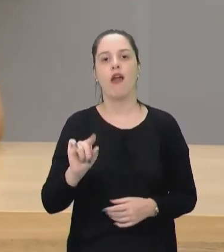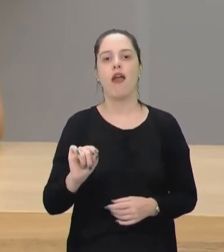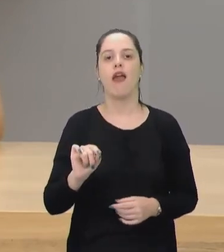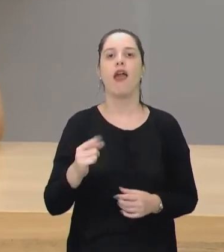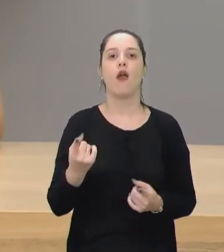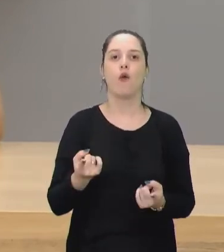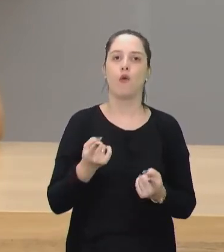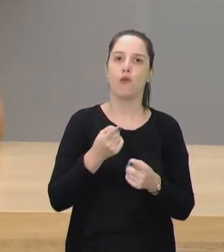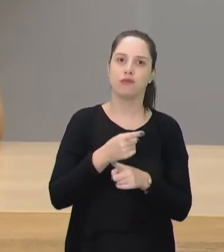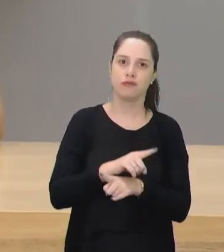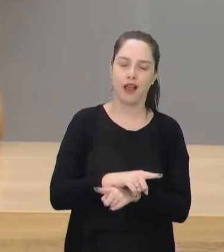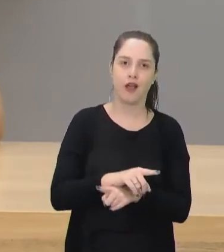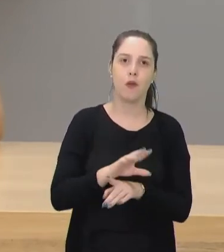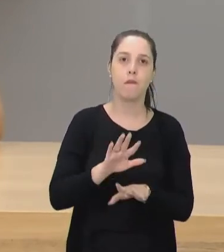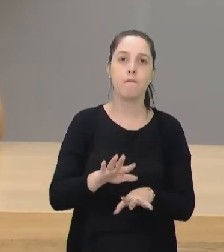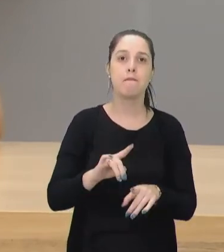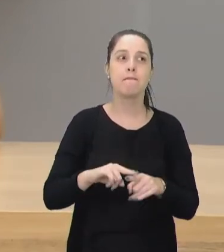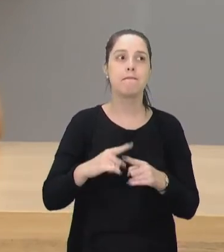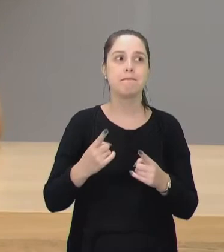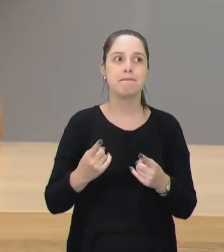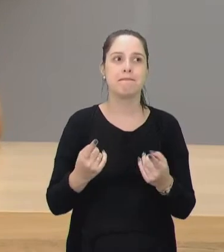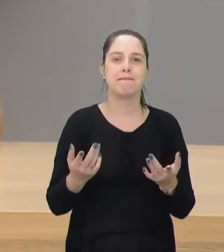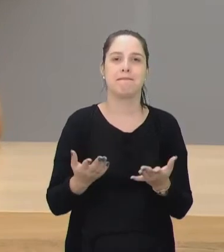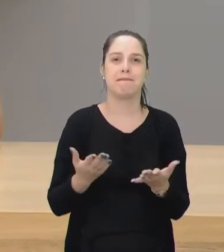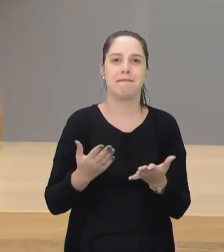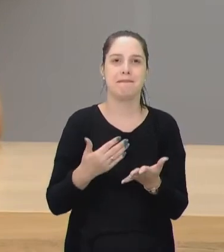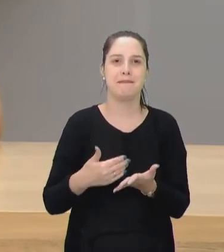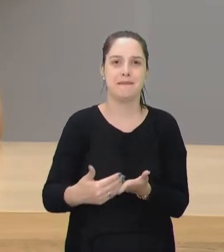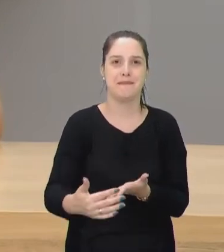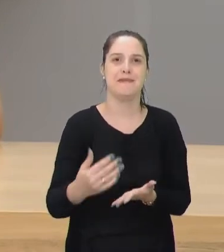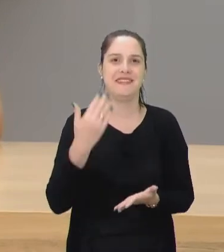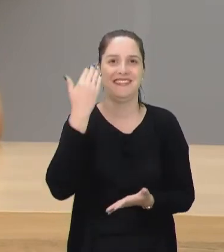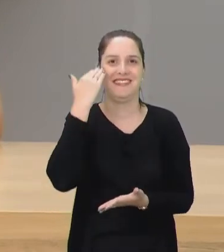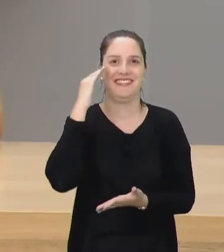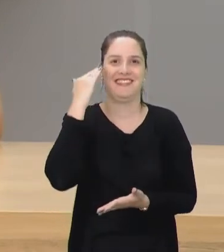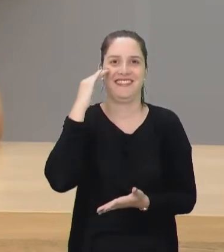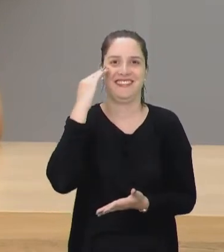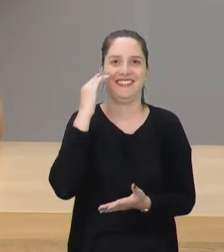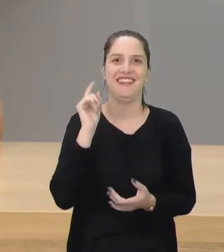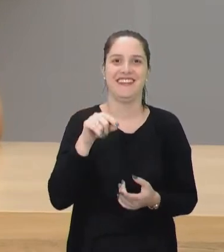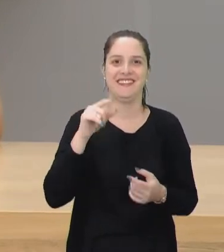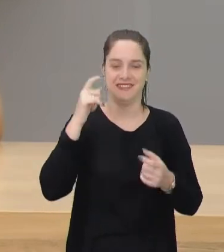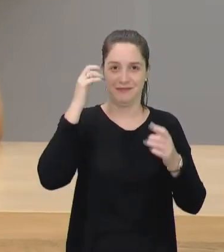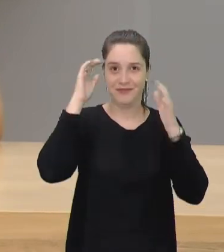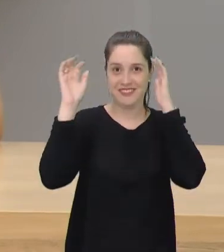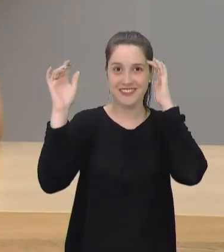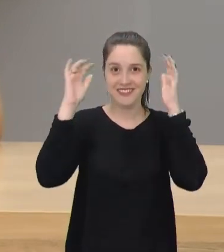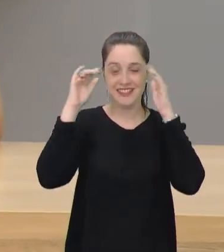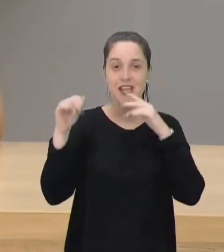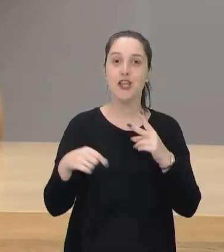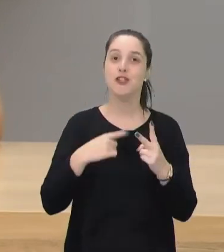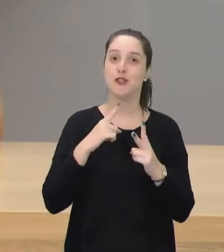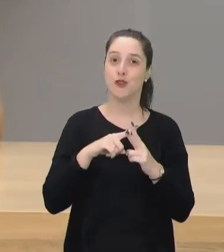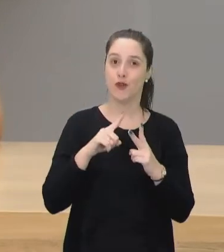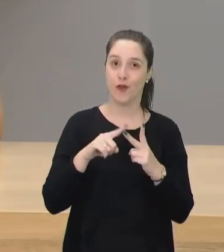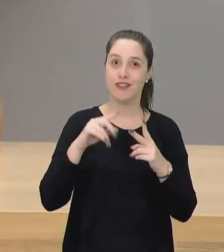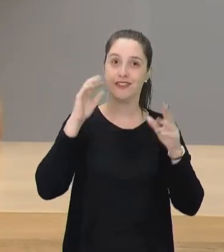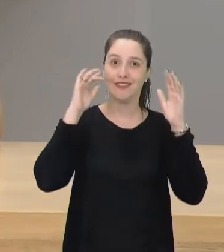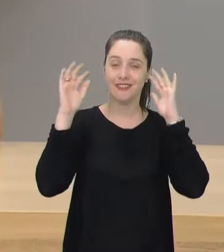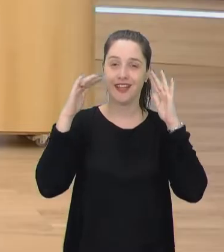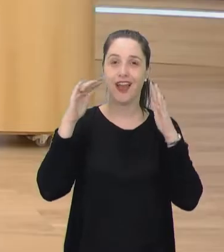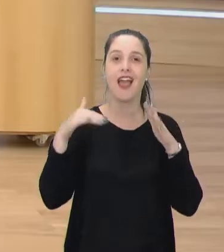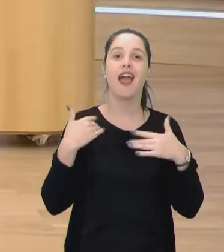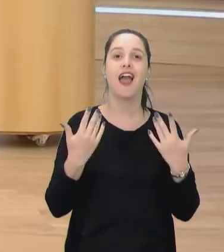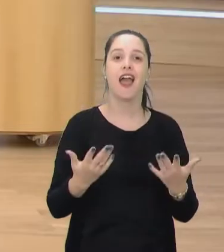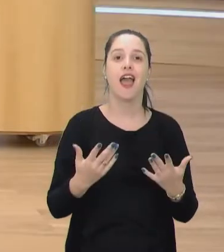contrário. Mas, agora, a gente vai entender esse pensamento, os dois pensamentos, através de